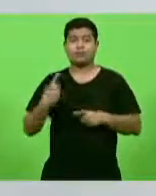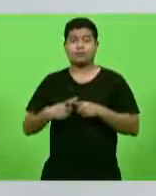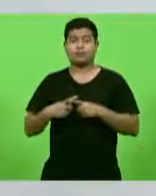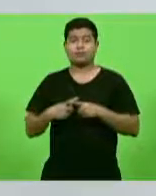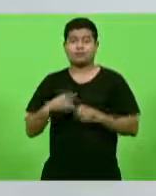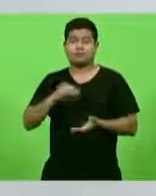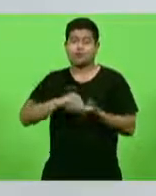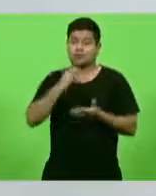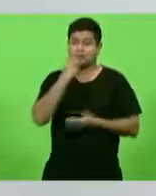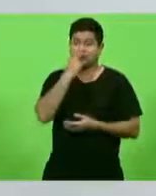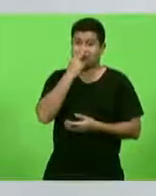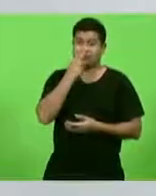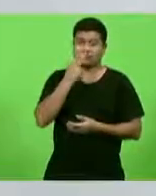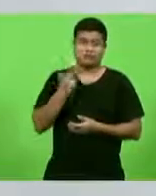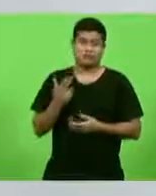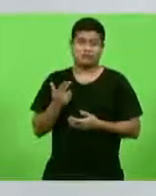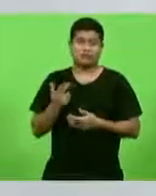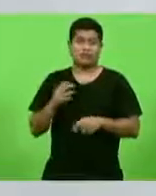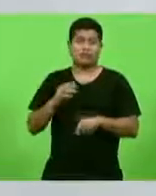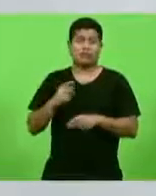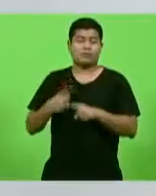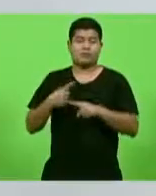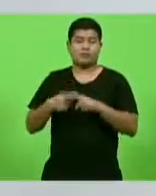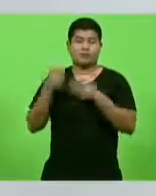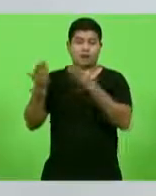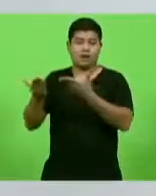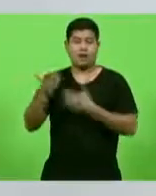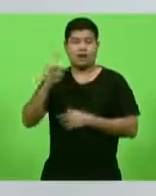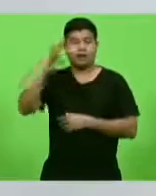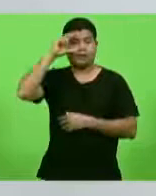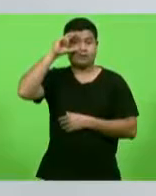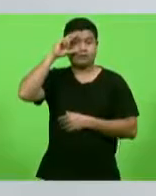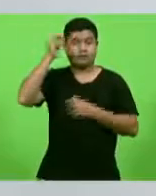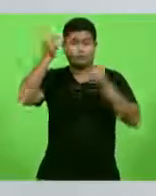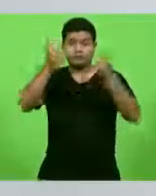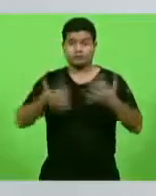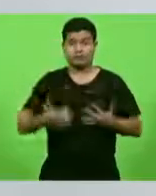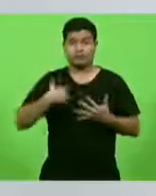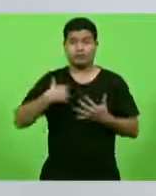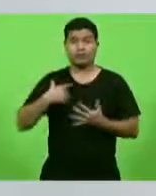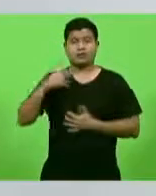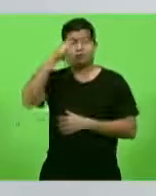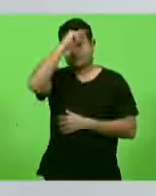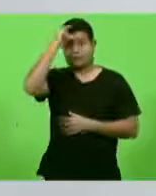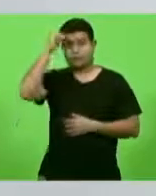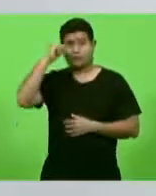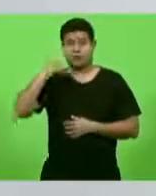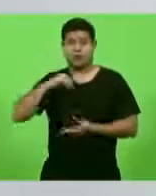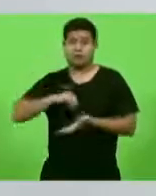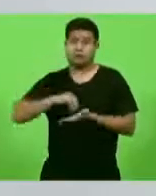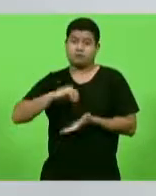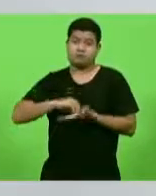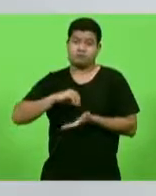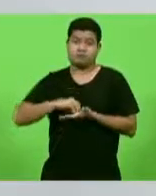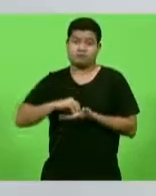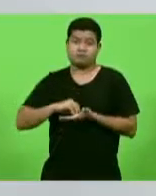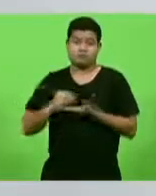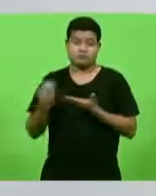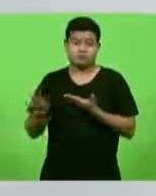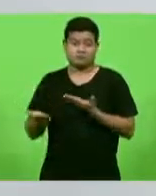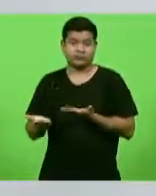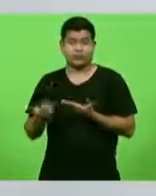ficou inacabado, né, com a intervenção do deputado Alba, dizendo que o governo municipal não teria feito a parte dele. E eu fui